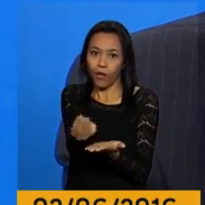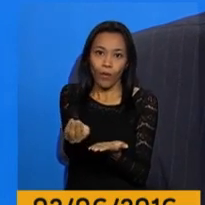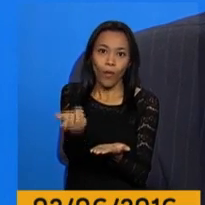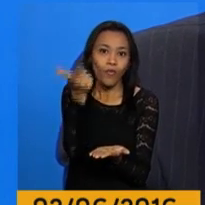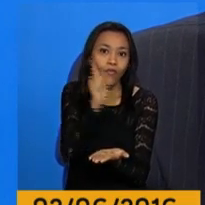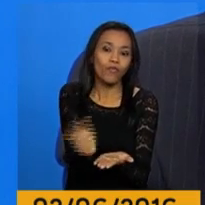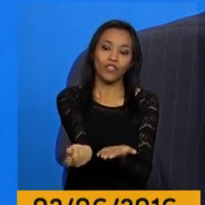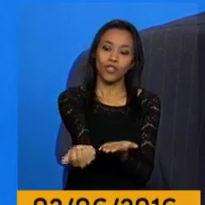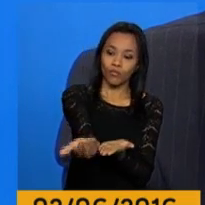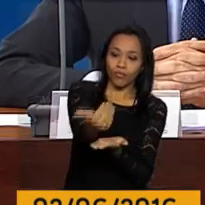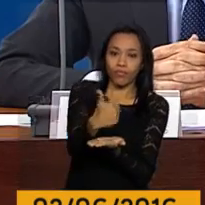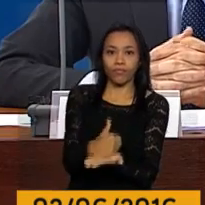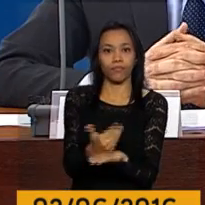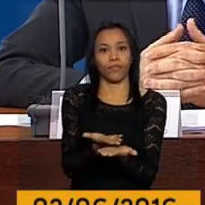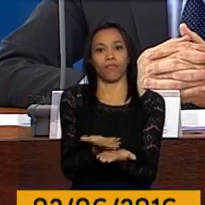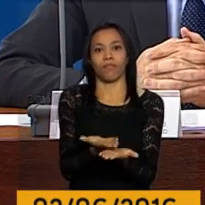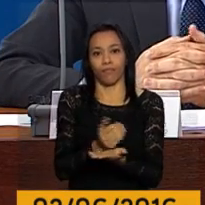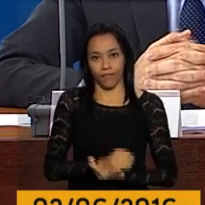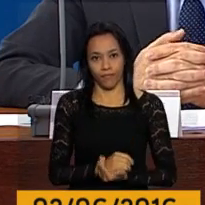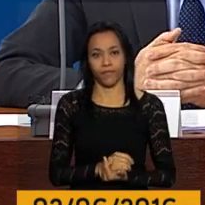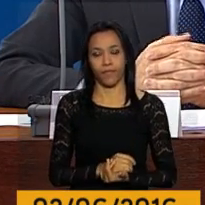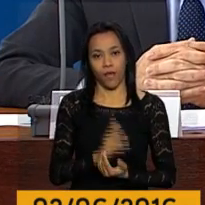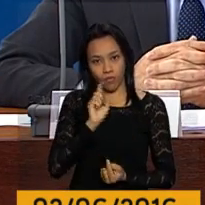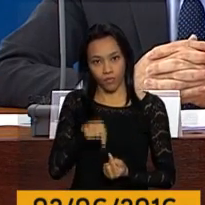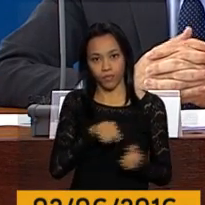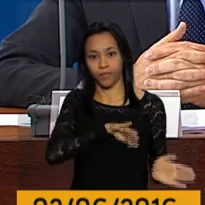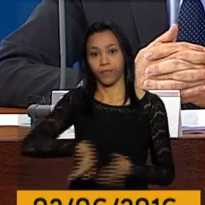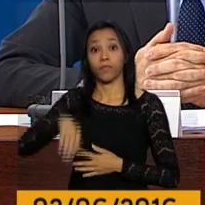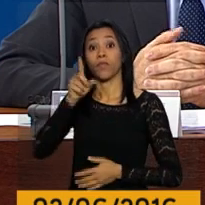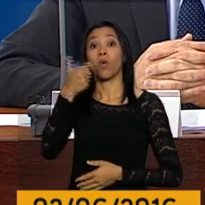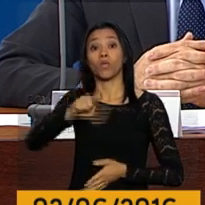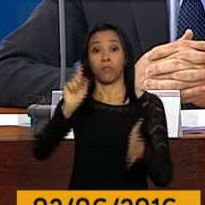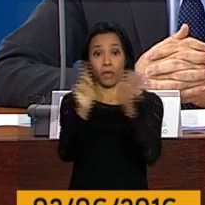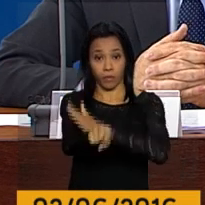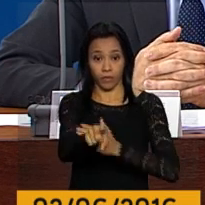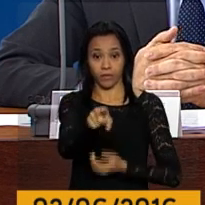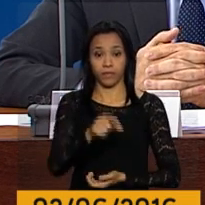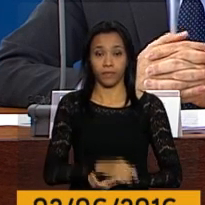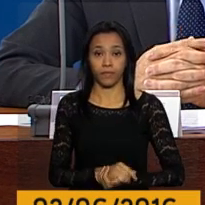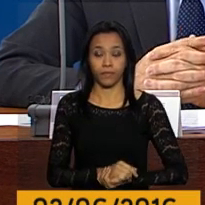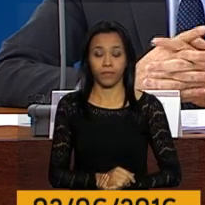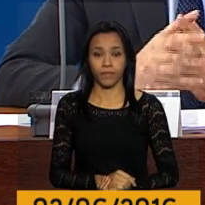público. Tá bom, próxima pergunta então, de João Pedro, da NBR.